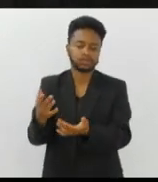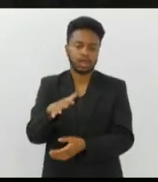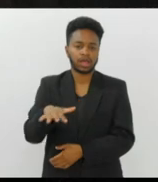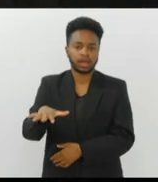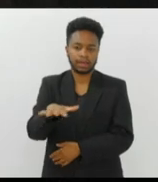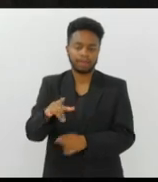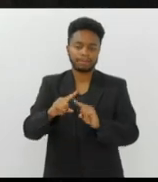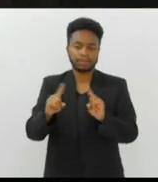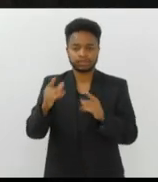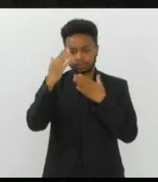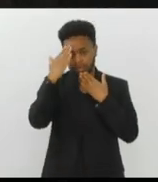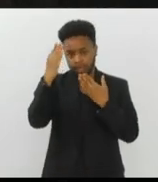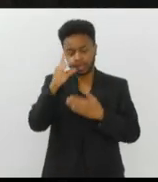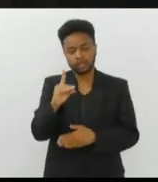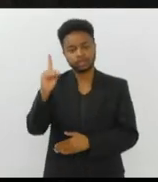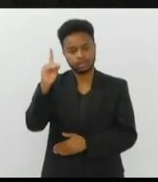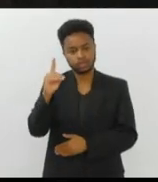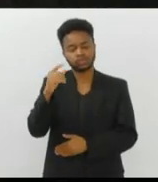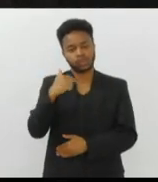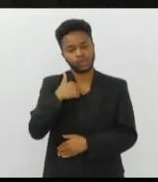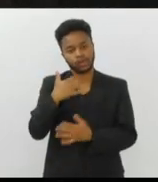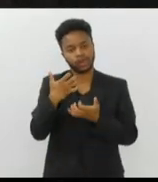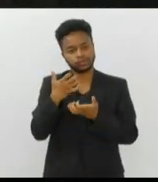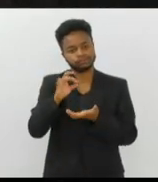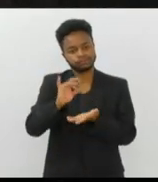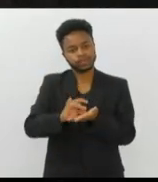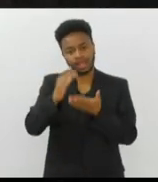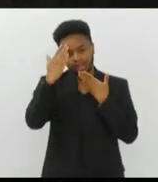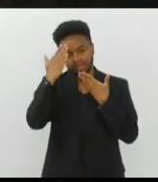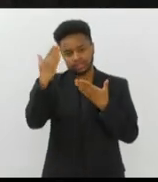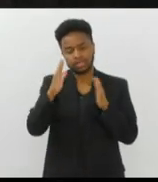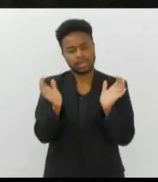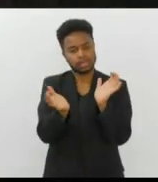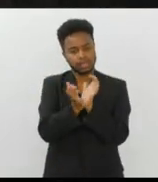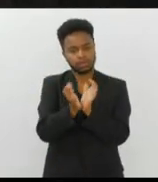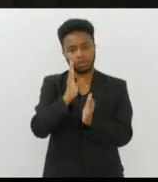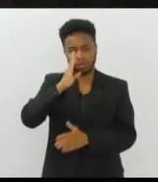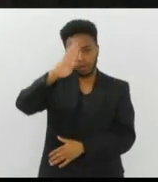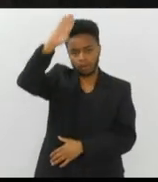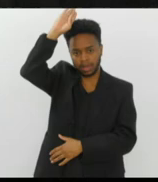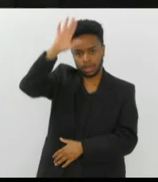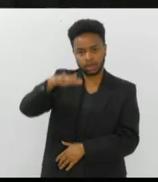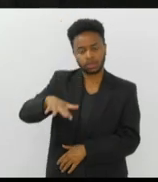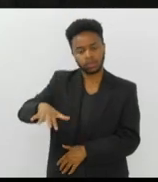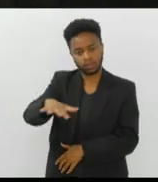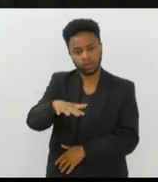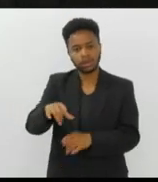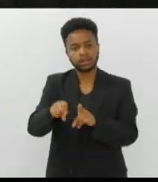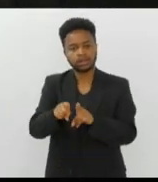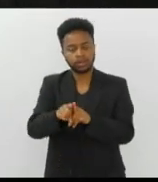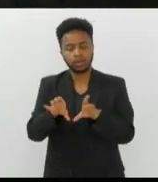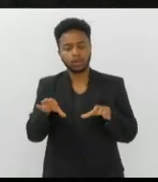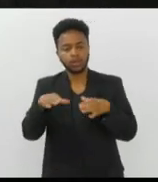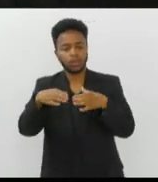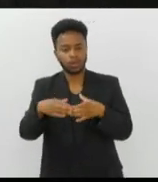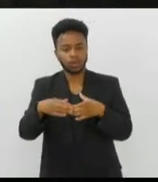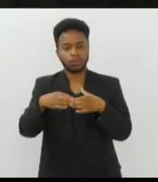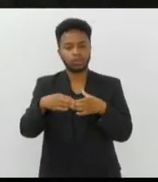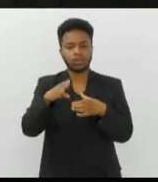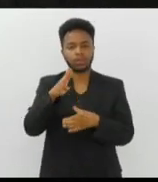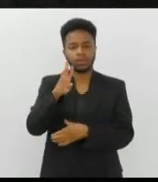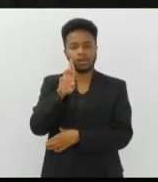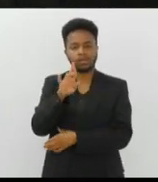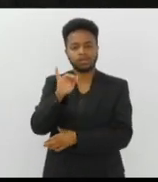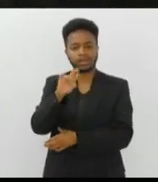mas graças a Deus, eu quero agradecer muito aqui o Corpo de Bombeiros, né, agradecer a Brigada Valenciana,